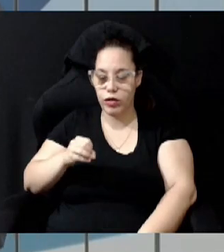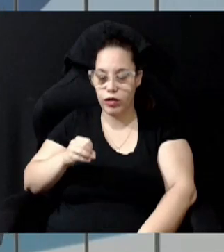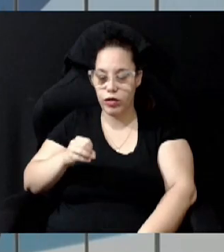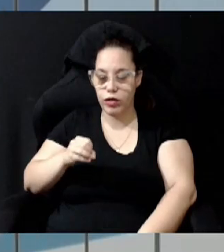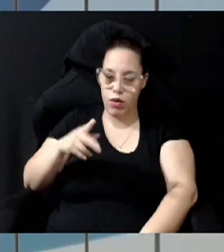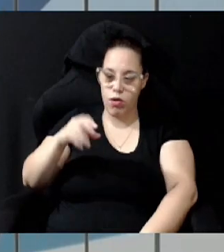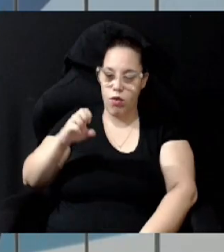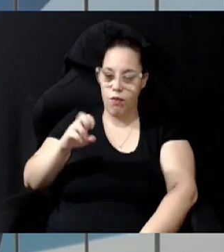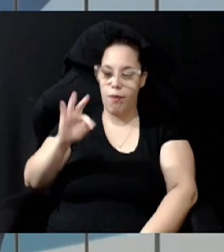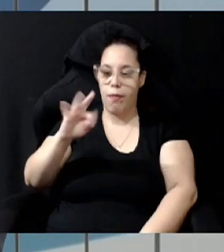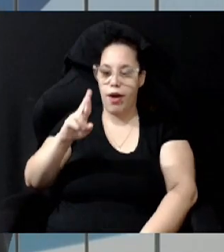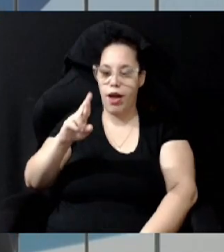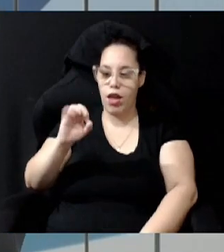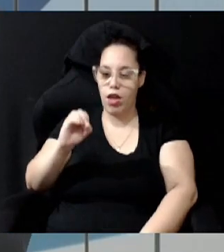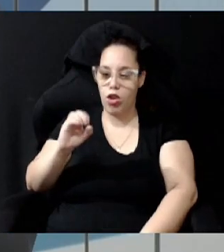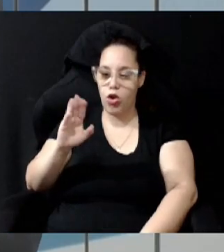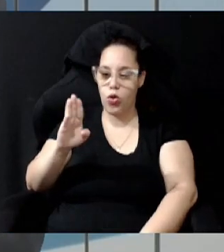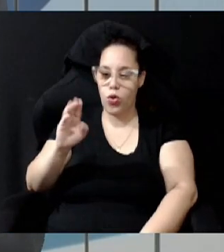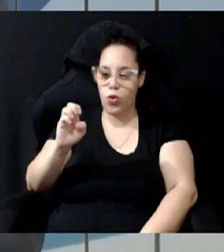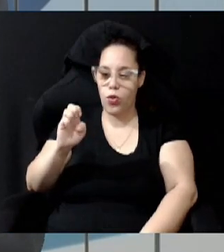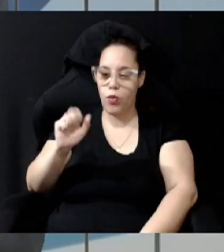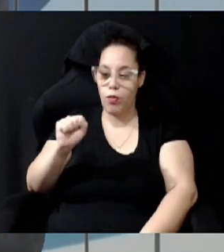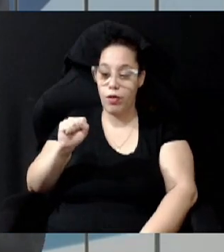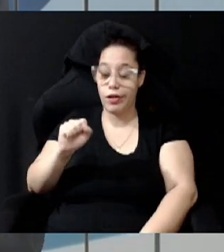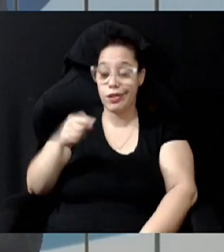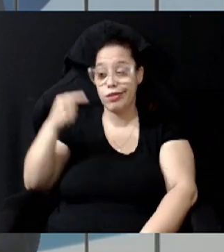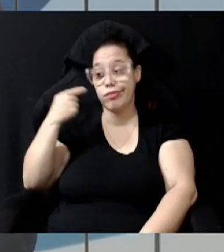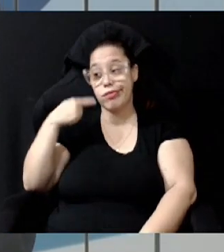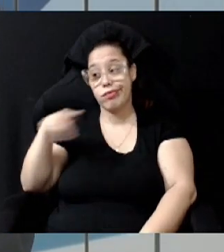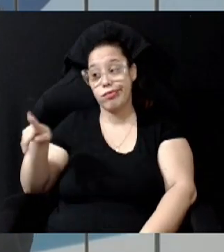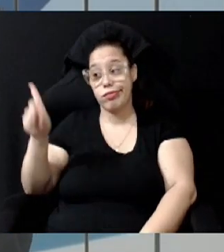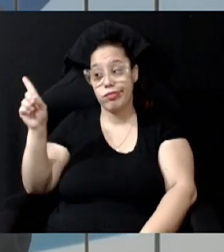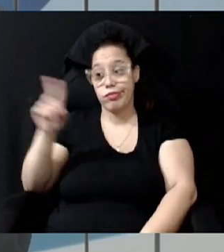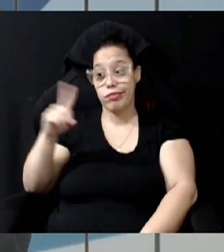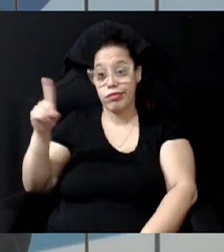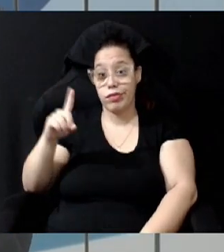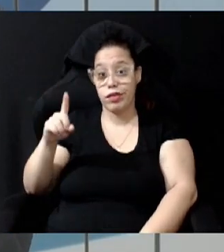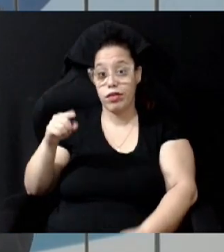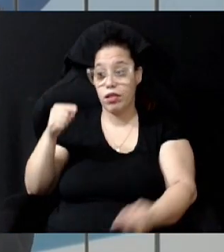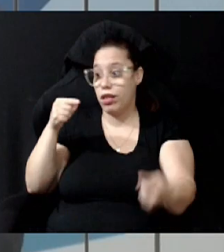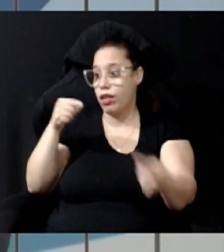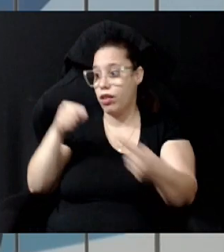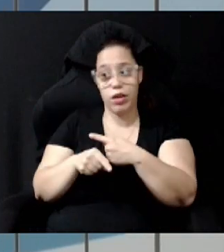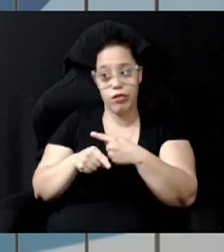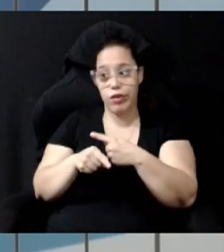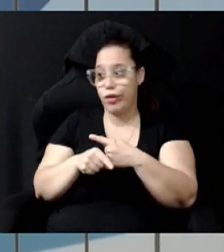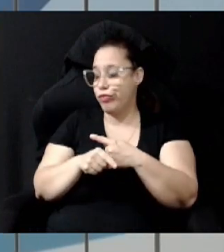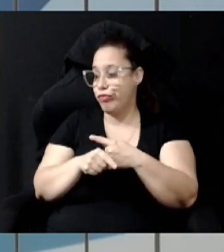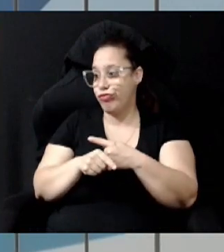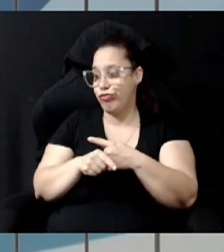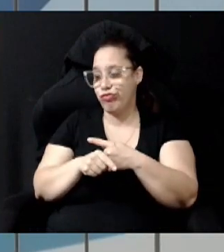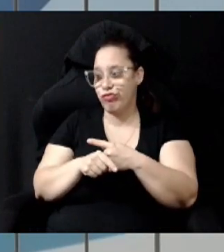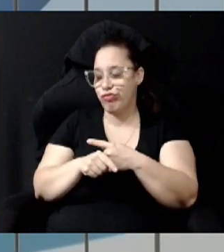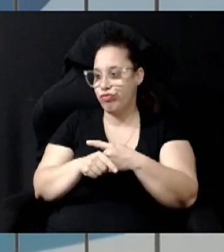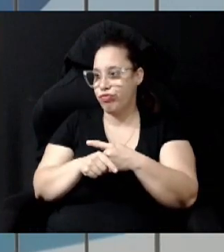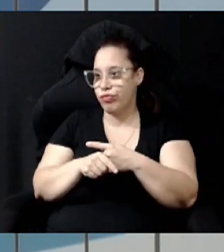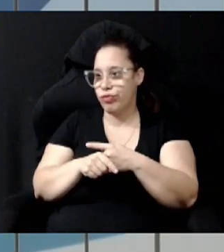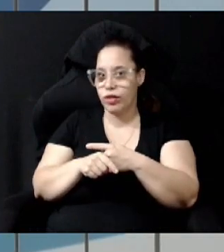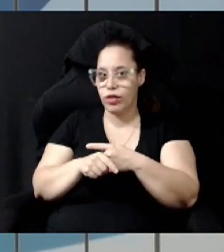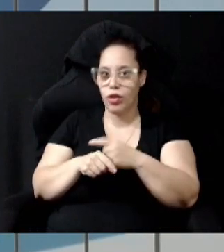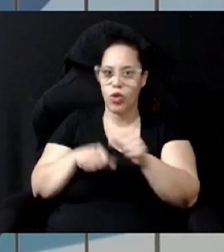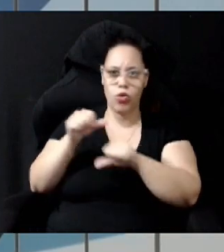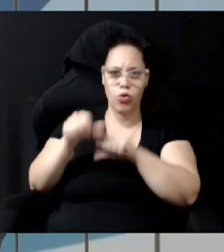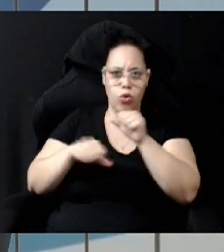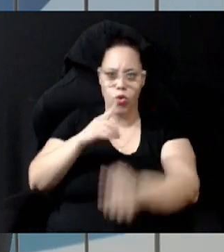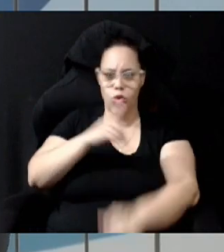estruturas do Estado. E ela não interferiu. Não trocou delegado, não